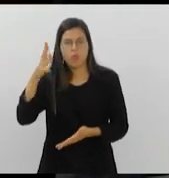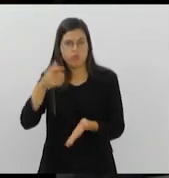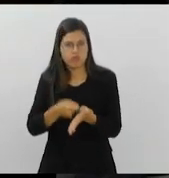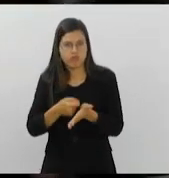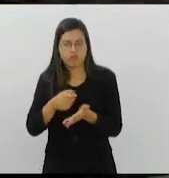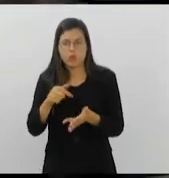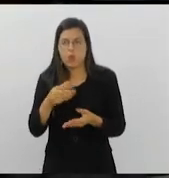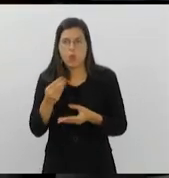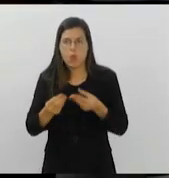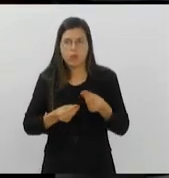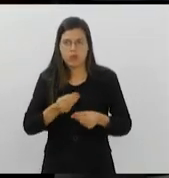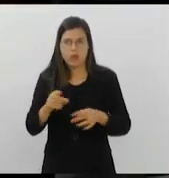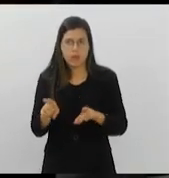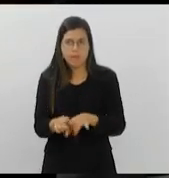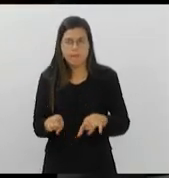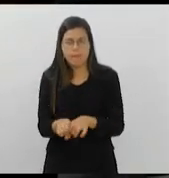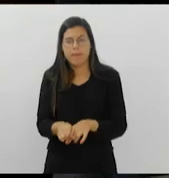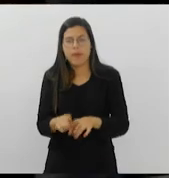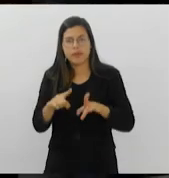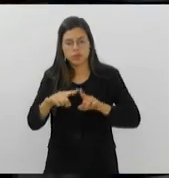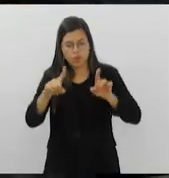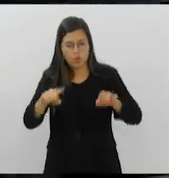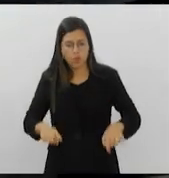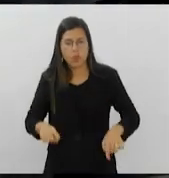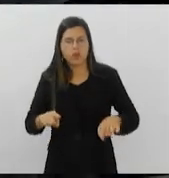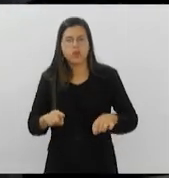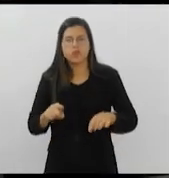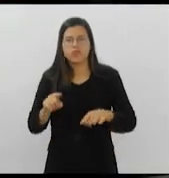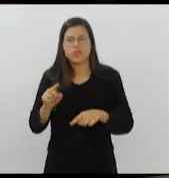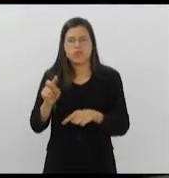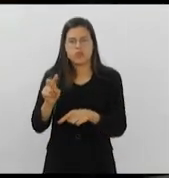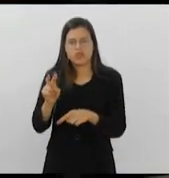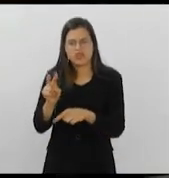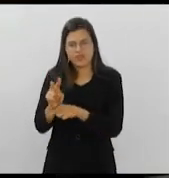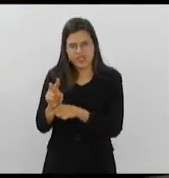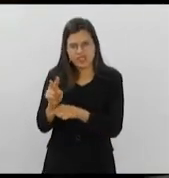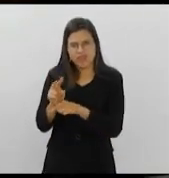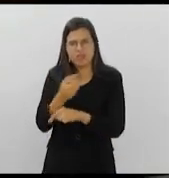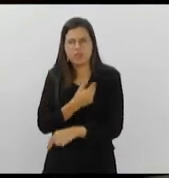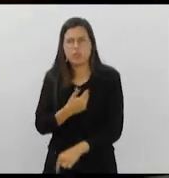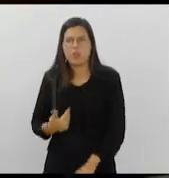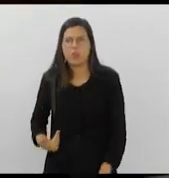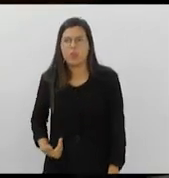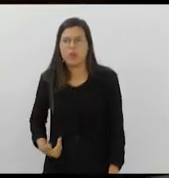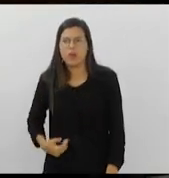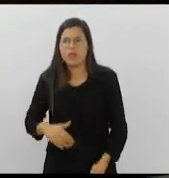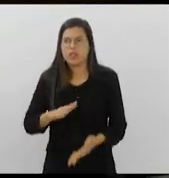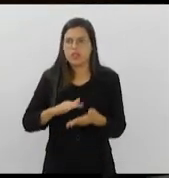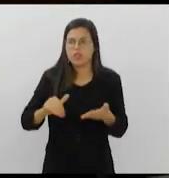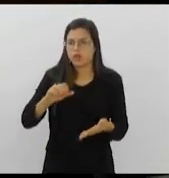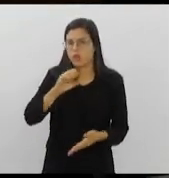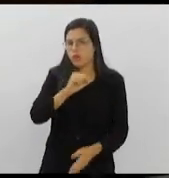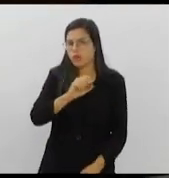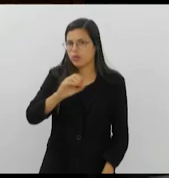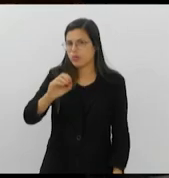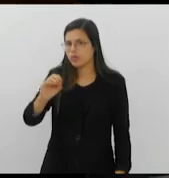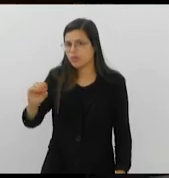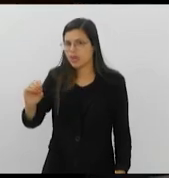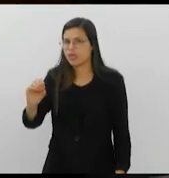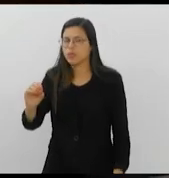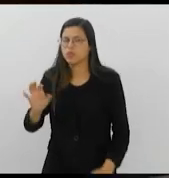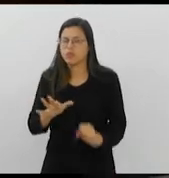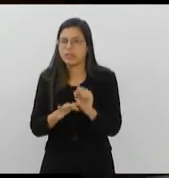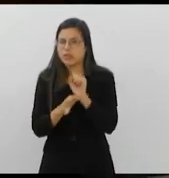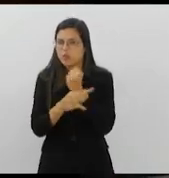de segurança pública que fariam parte desse projeto. Na medida em que a gente se retira 800 agentes civis de segurança de dentro de